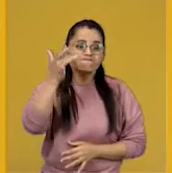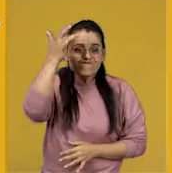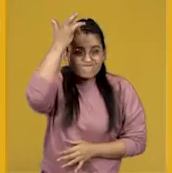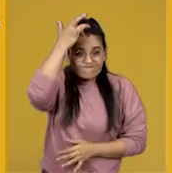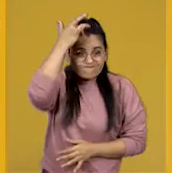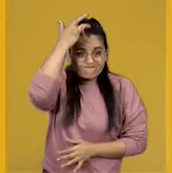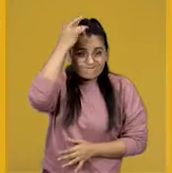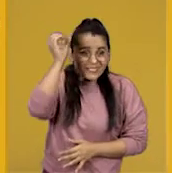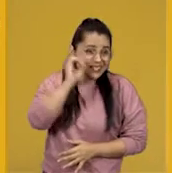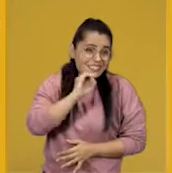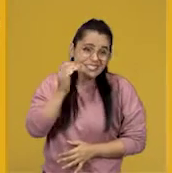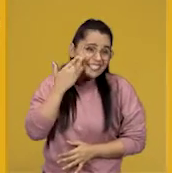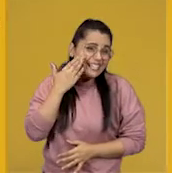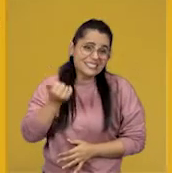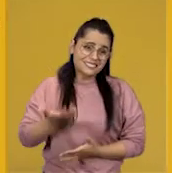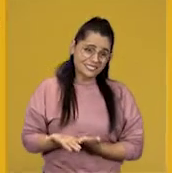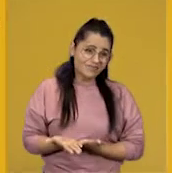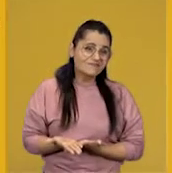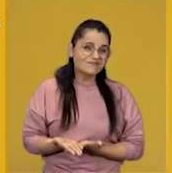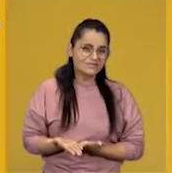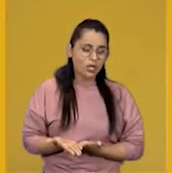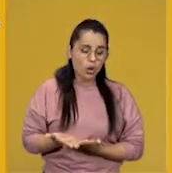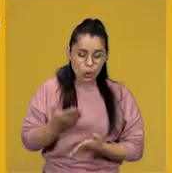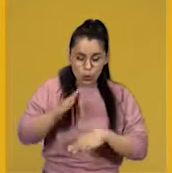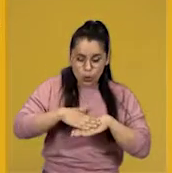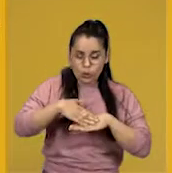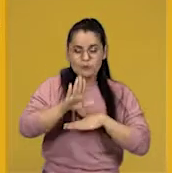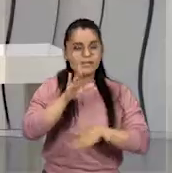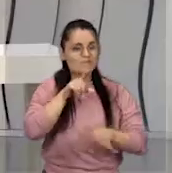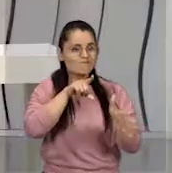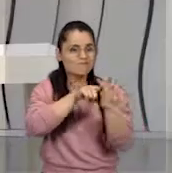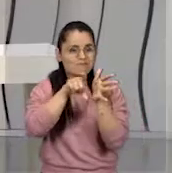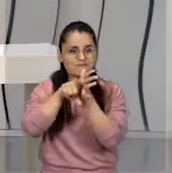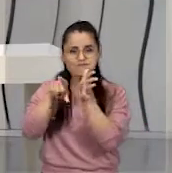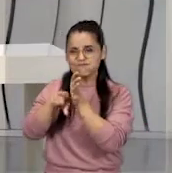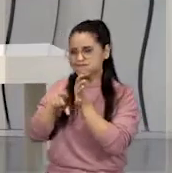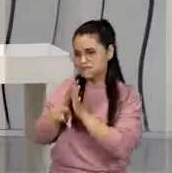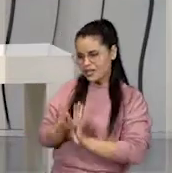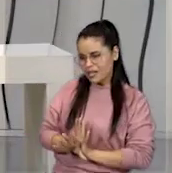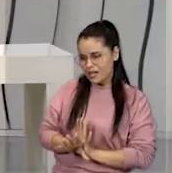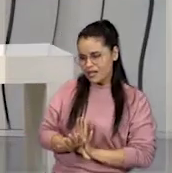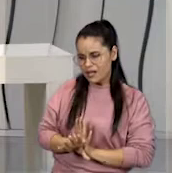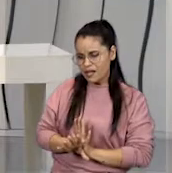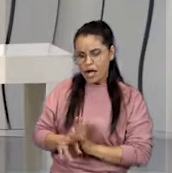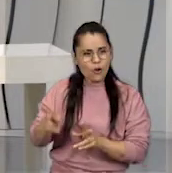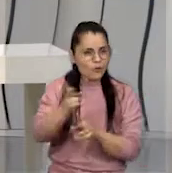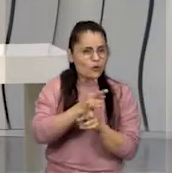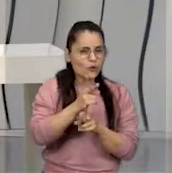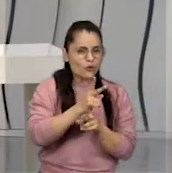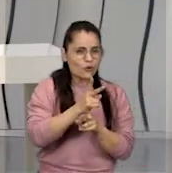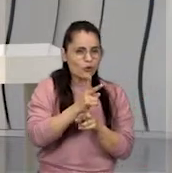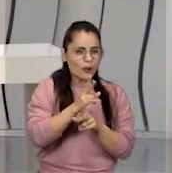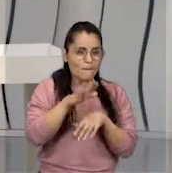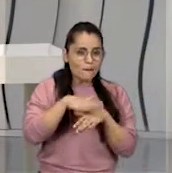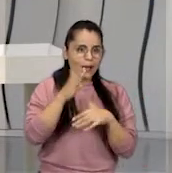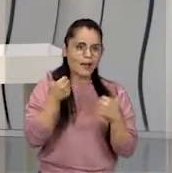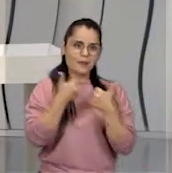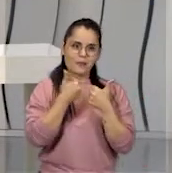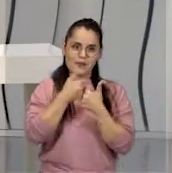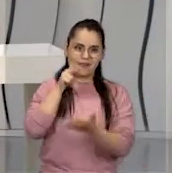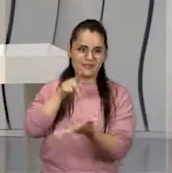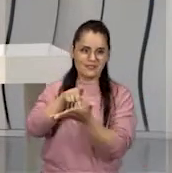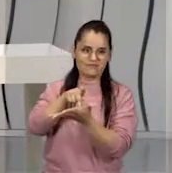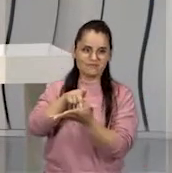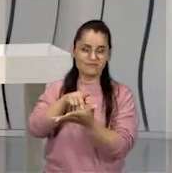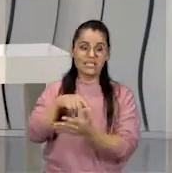nada. Então, quanto mais você questiona, quanto mais você busca, aí mais perto da verdade você está. Então,